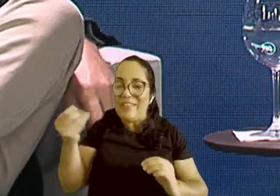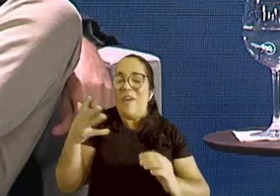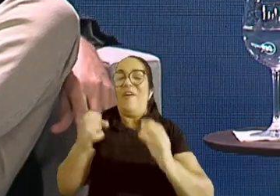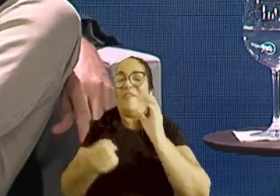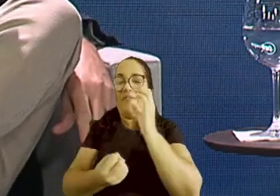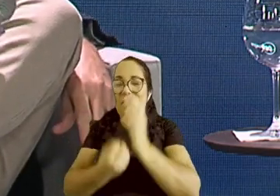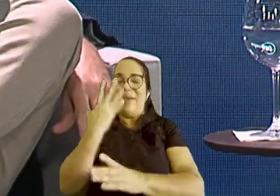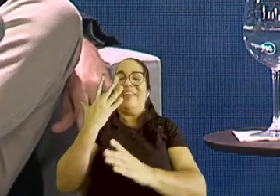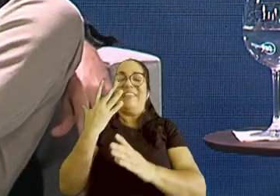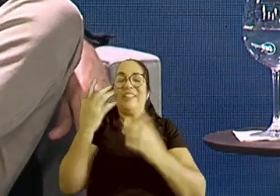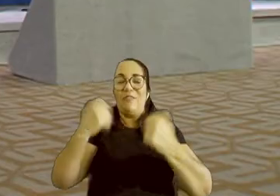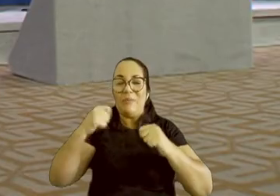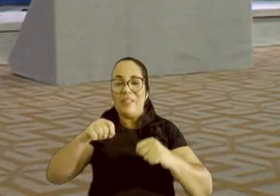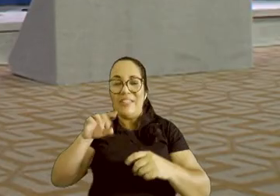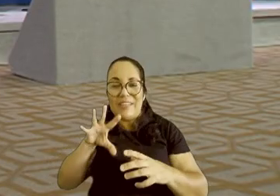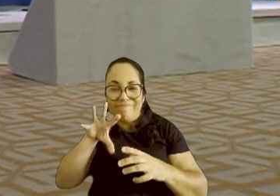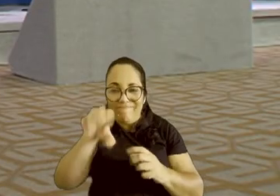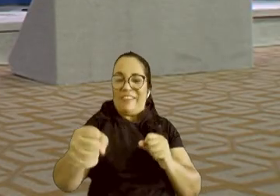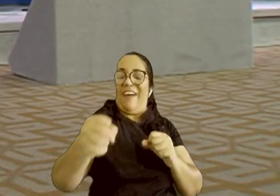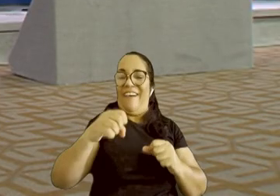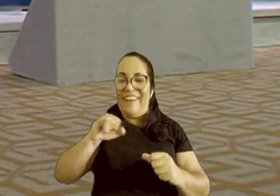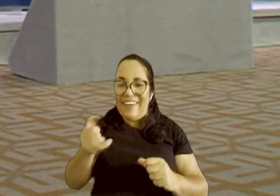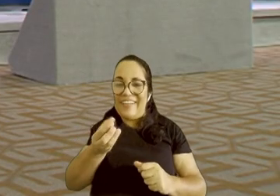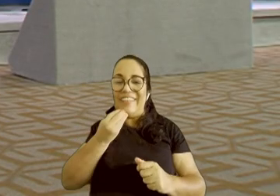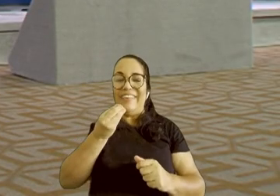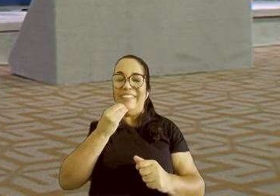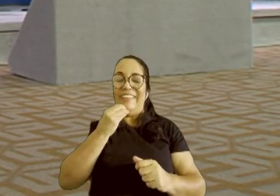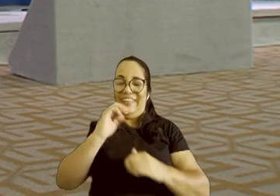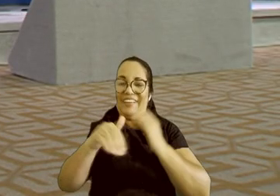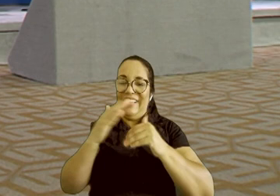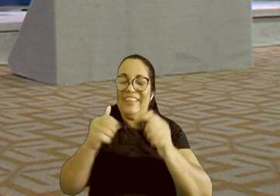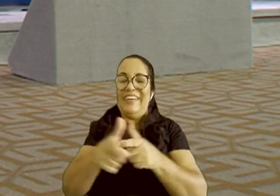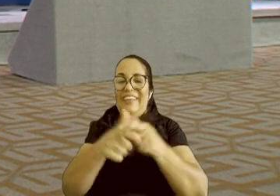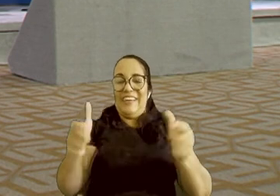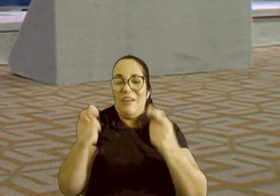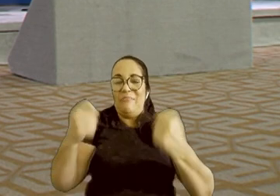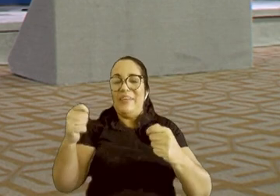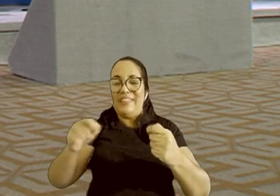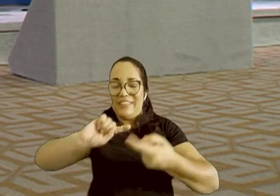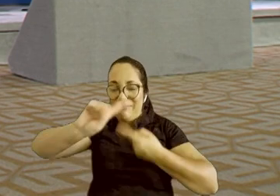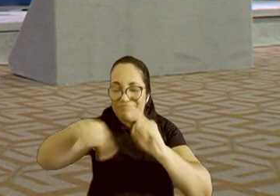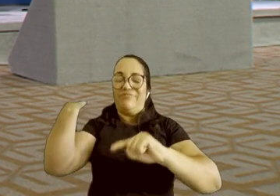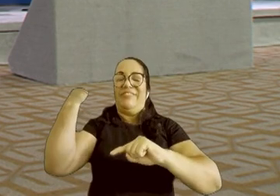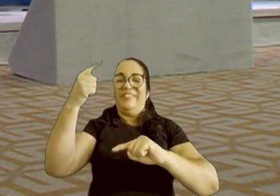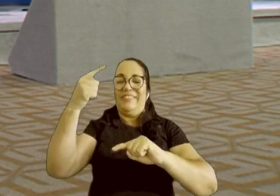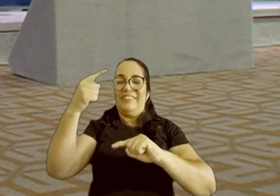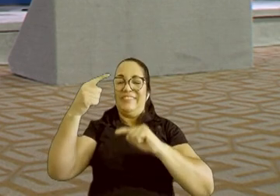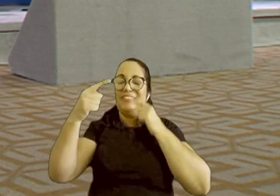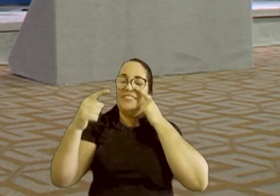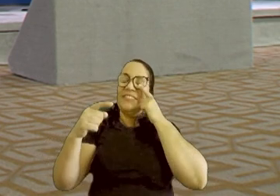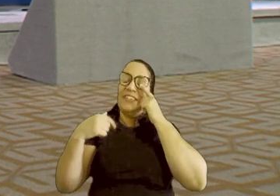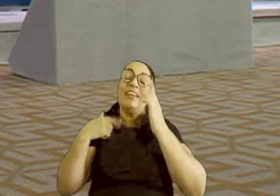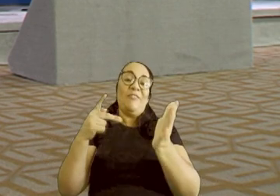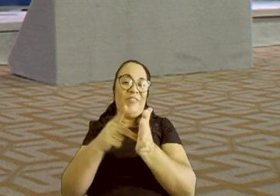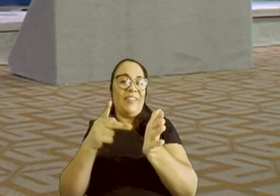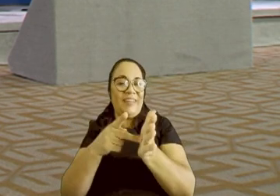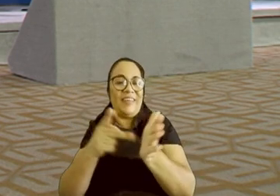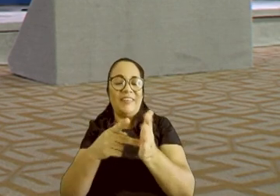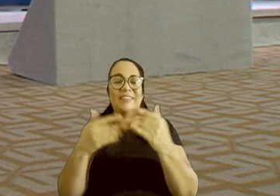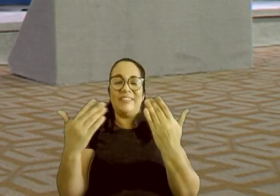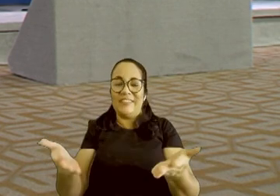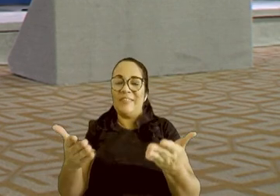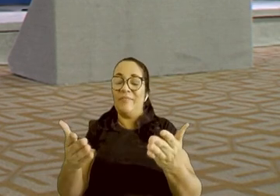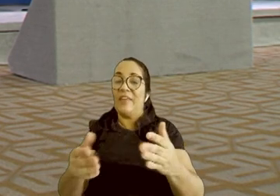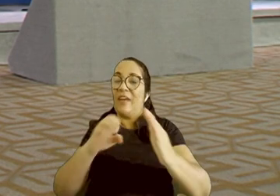oportunidades entendeu consegue fazer muito mais ultrapassagens na chuva né Eu tendo a dizer que realmente eu acho que os bons empreendedores